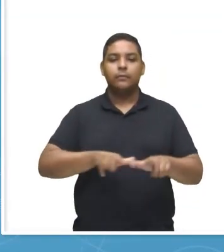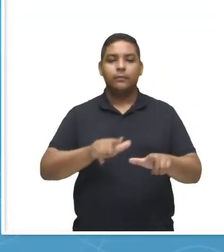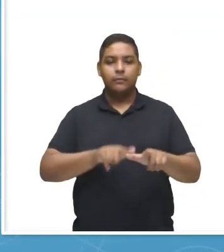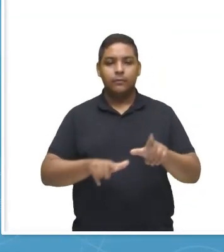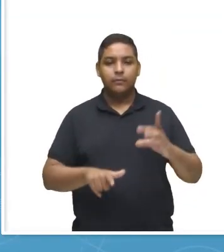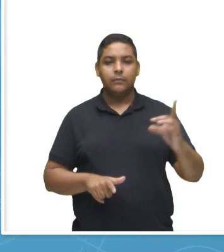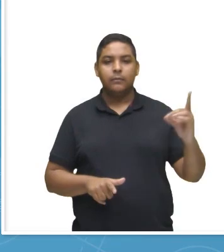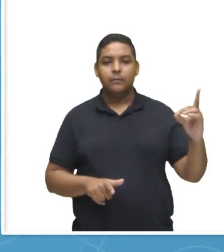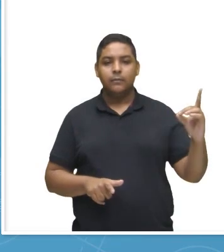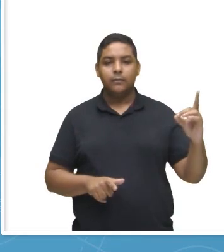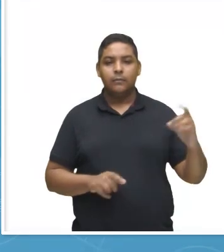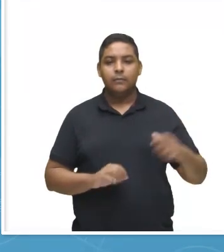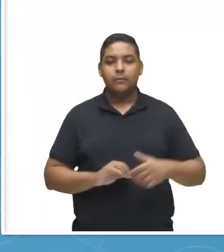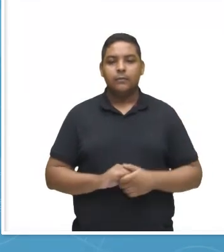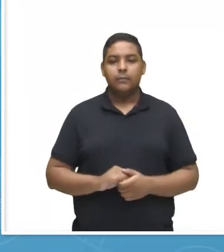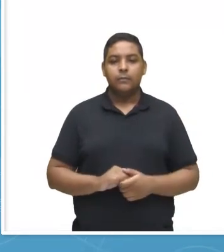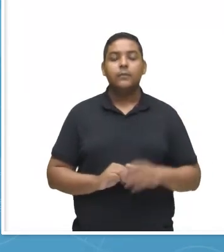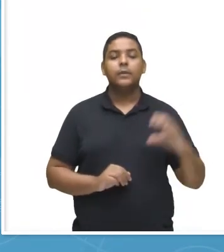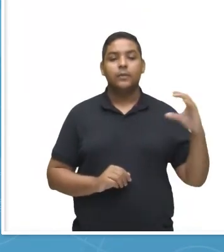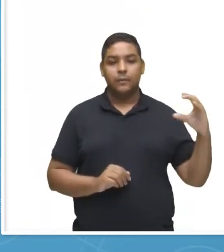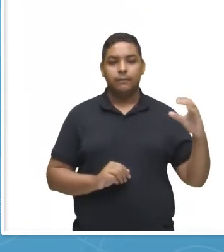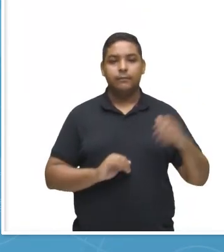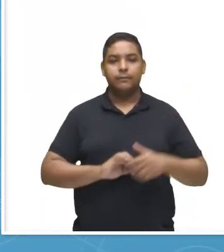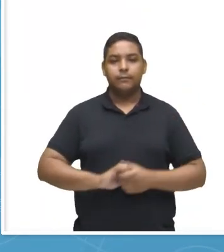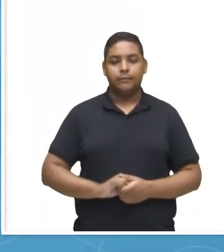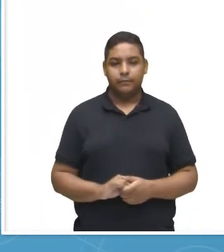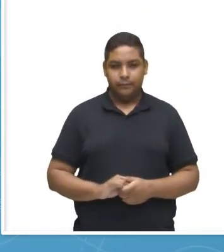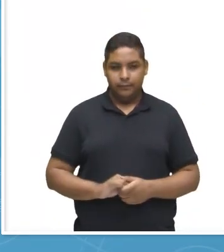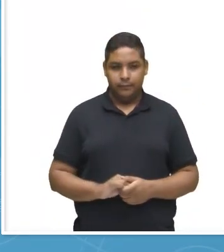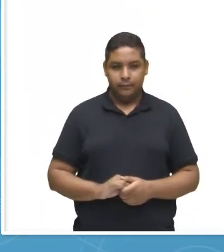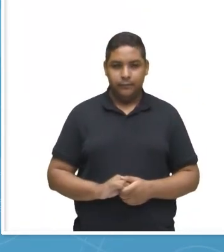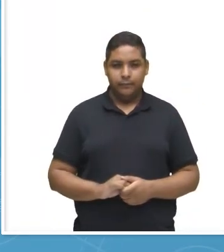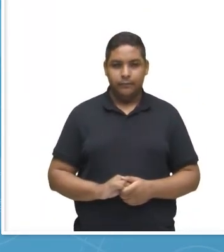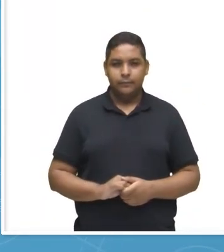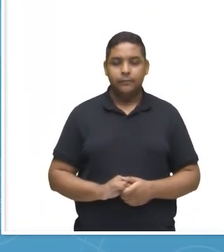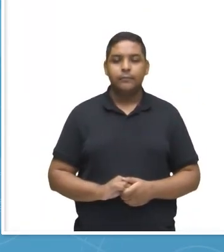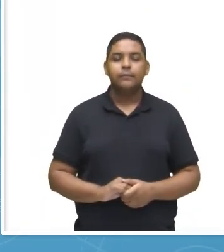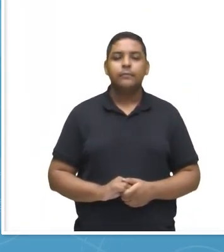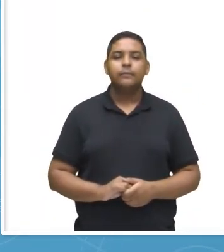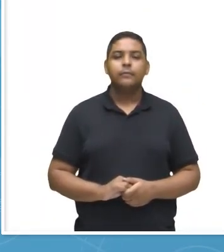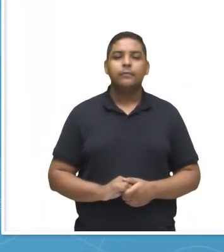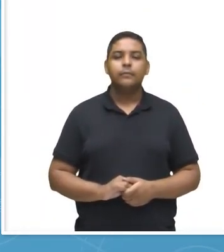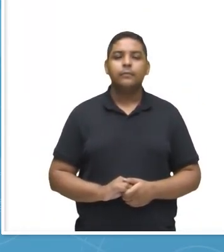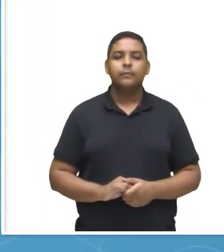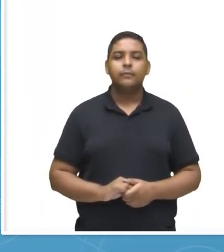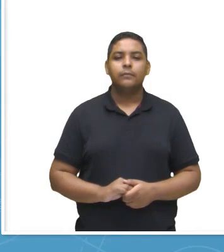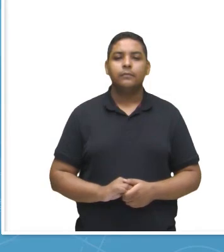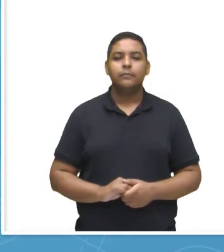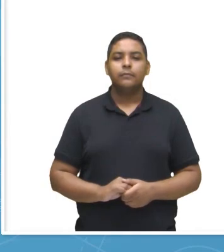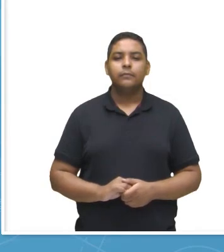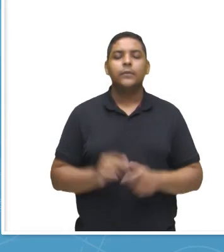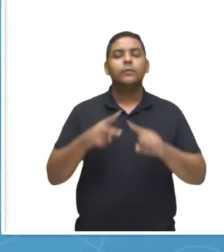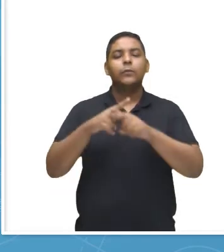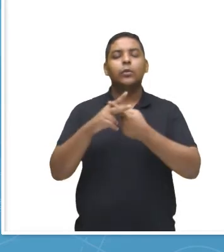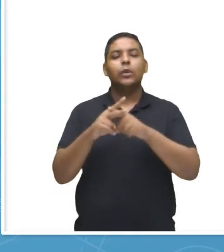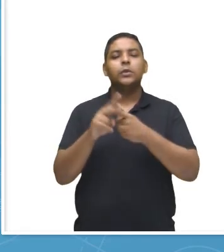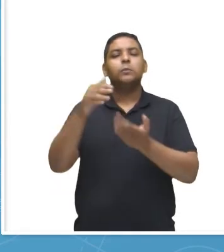letra C. Muito bem. Vamos lá para a correção da nossa última